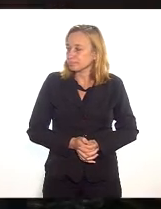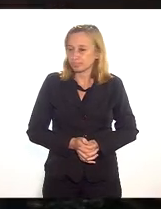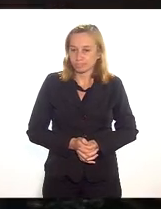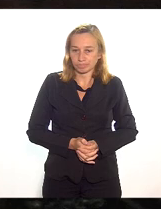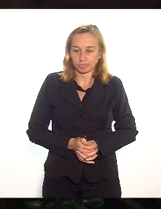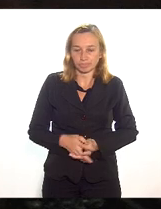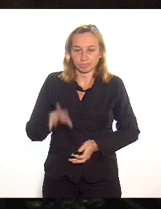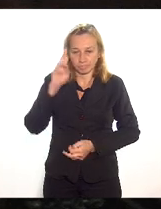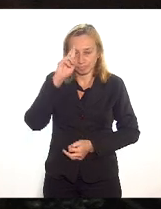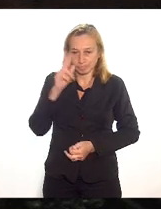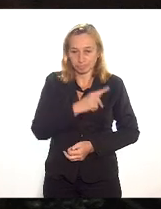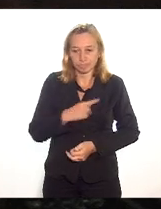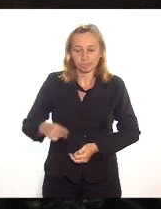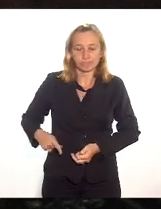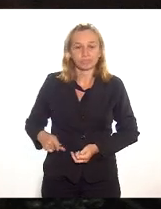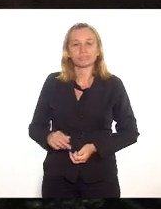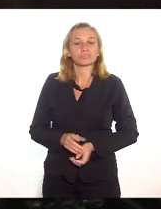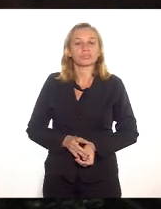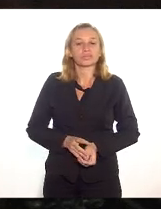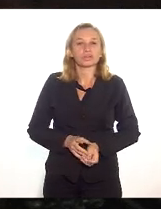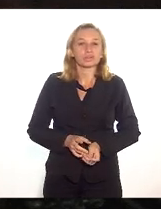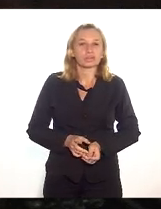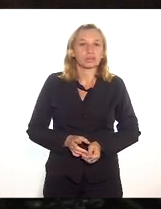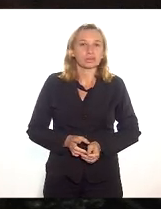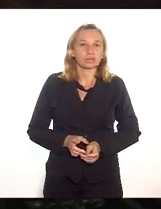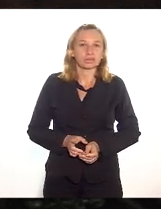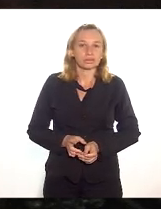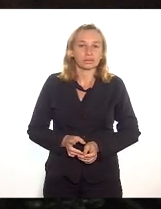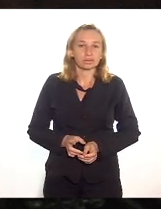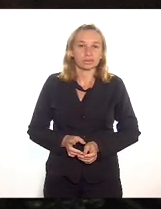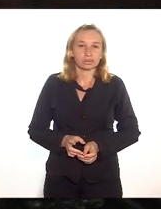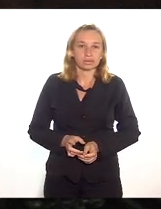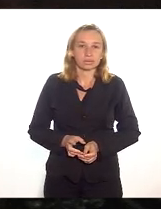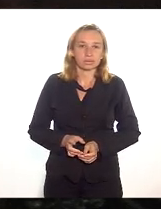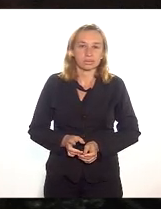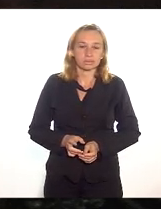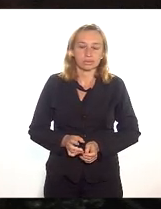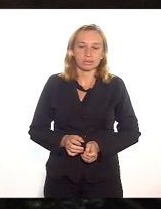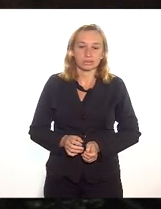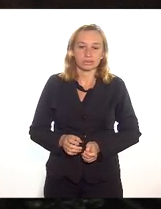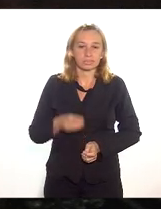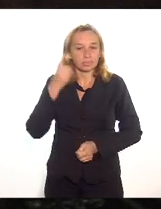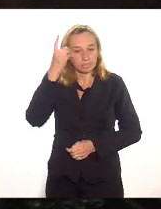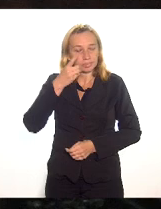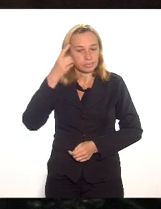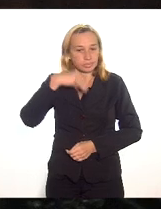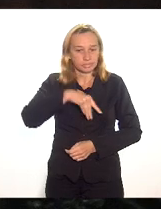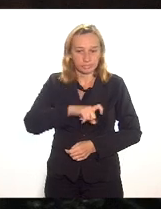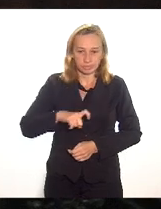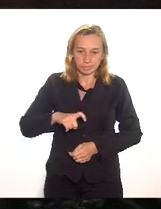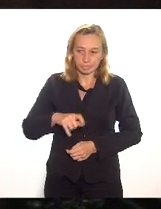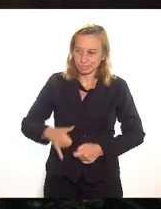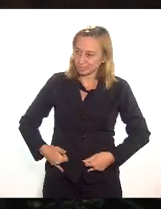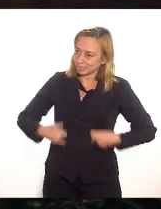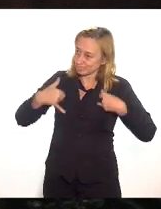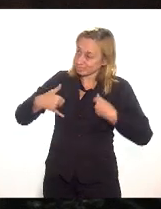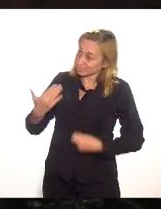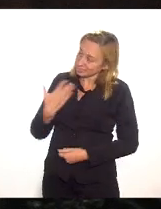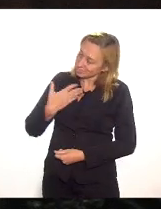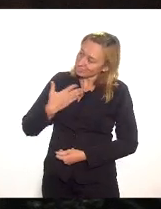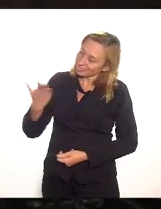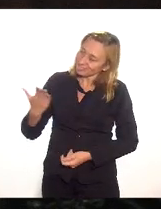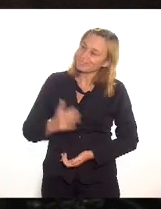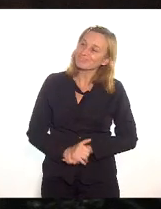Senhor presidente, deputado Max Lemos, um amigo que tem muito orgulho de